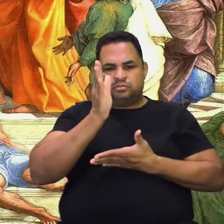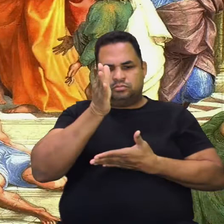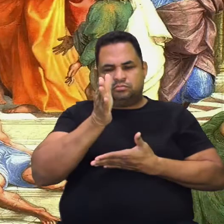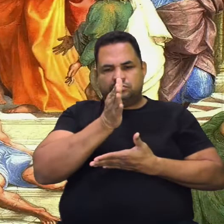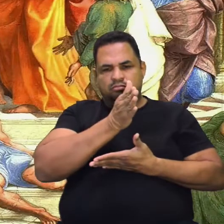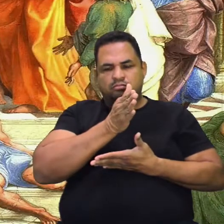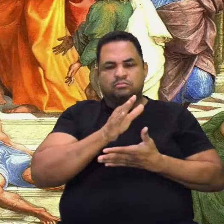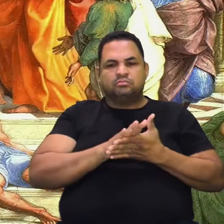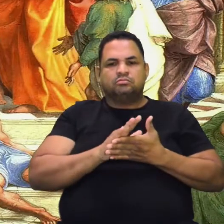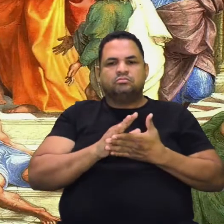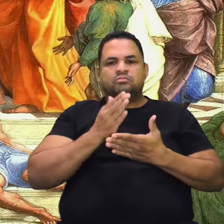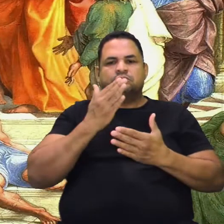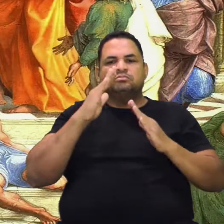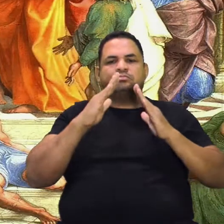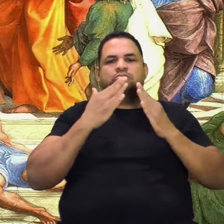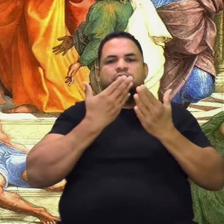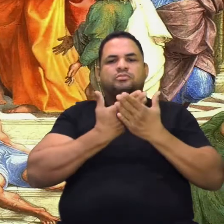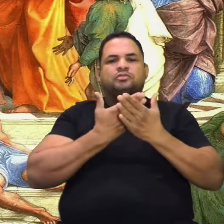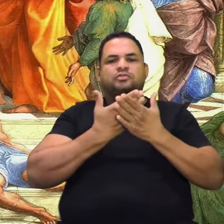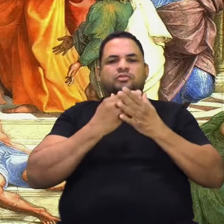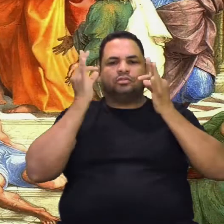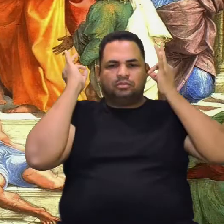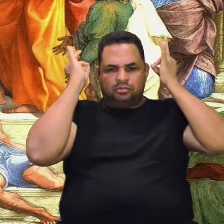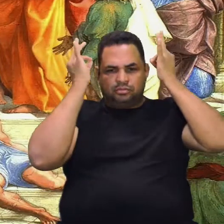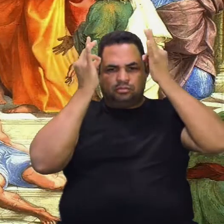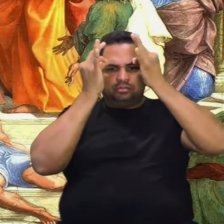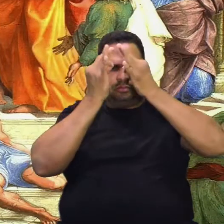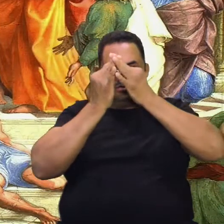da escola de Atenas.